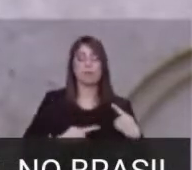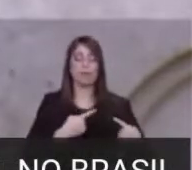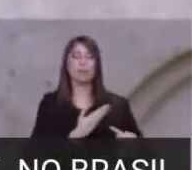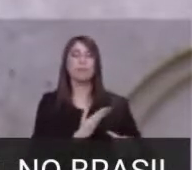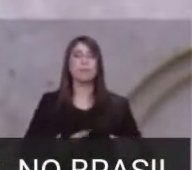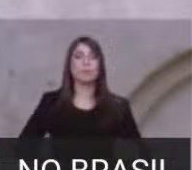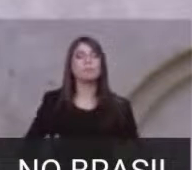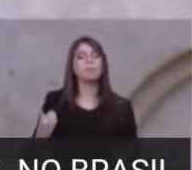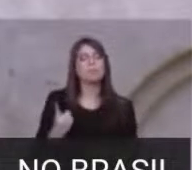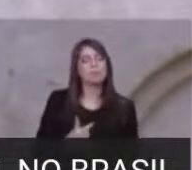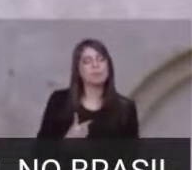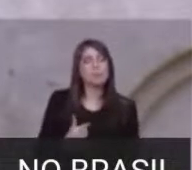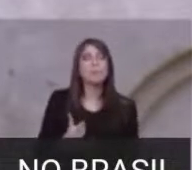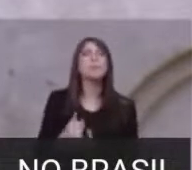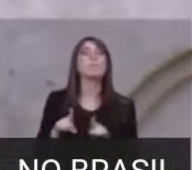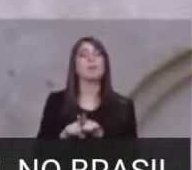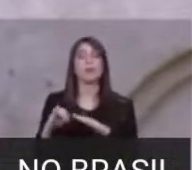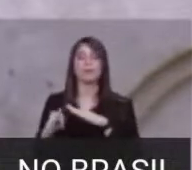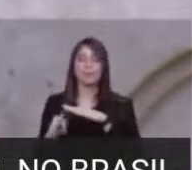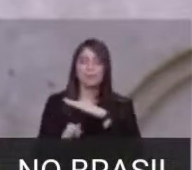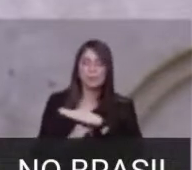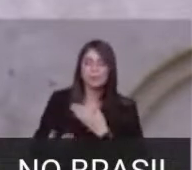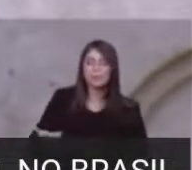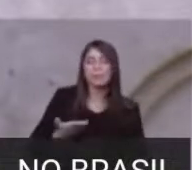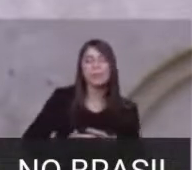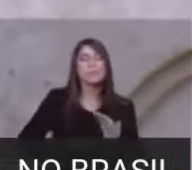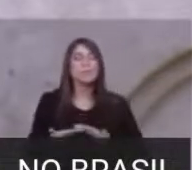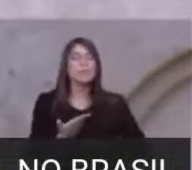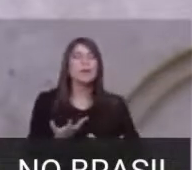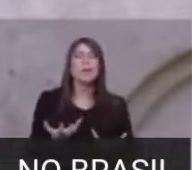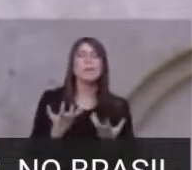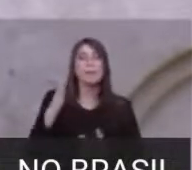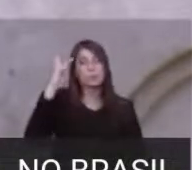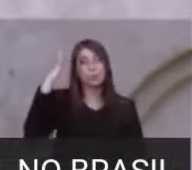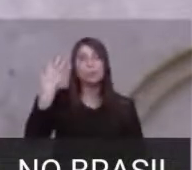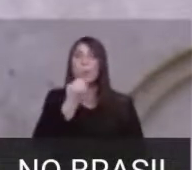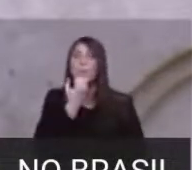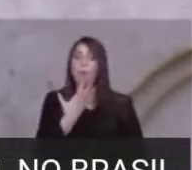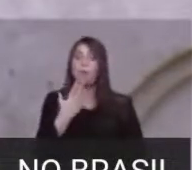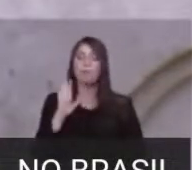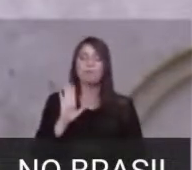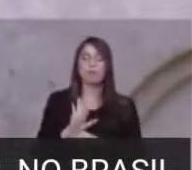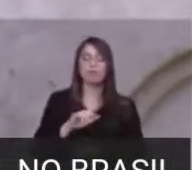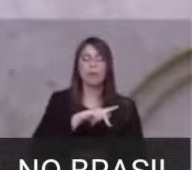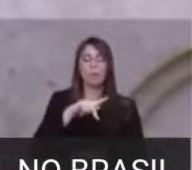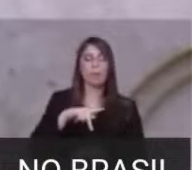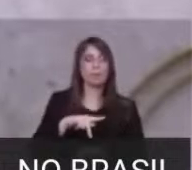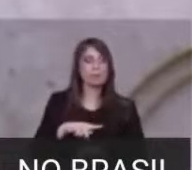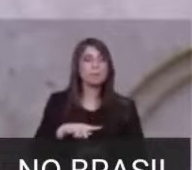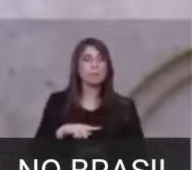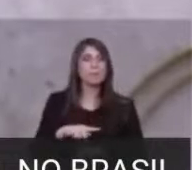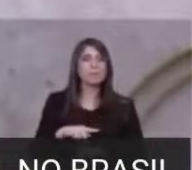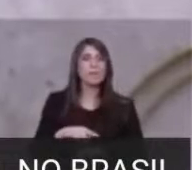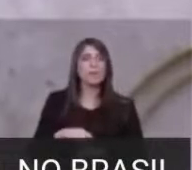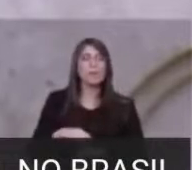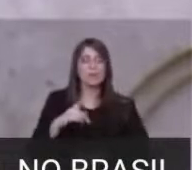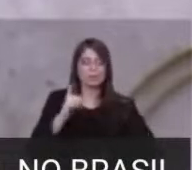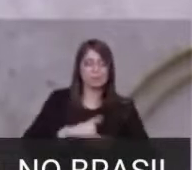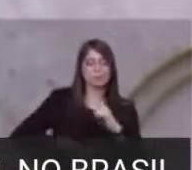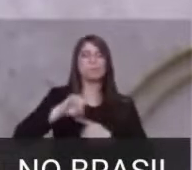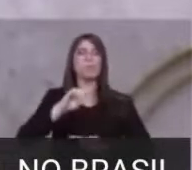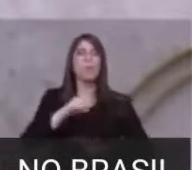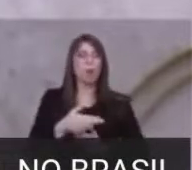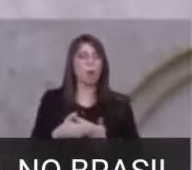público constante e do diálogo institucional, em busca de soluções que sejam boas para o país e que possam transcender as